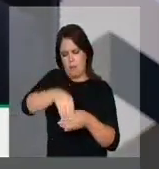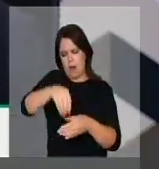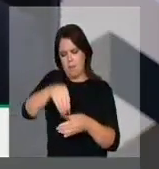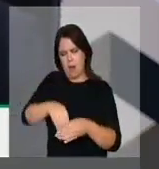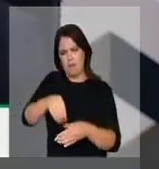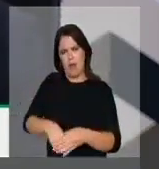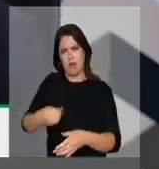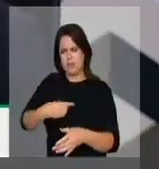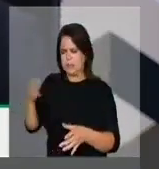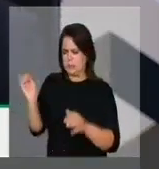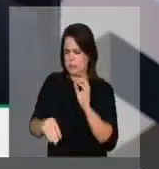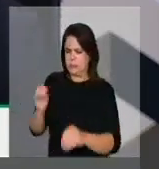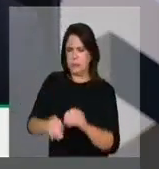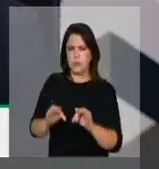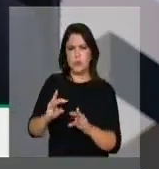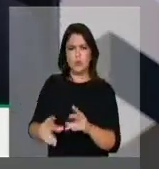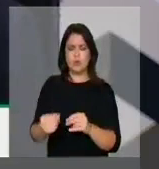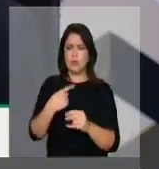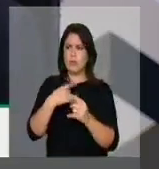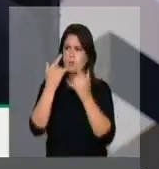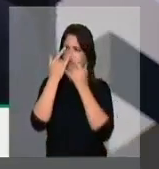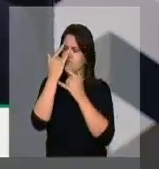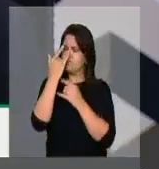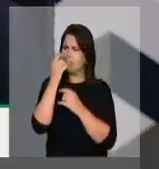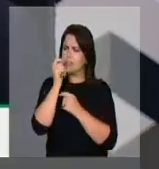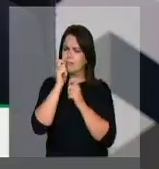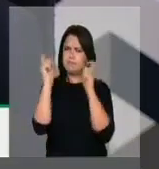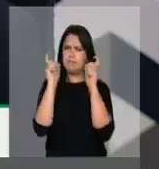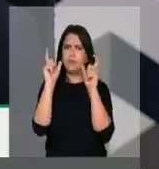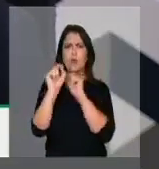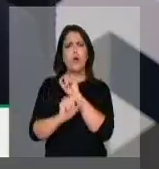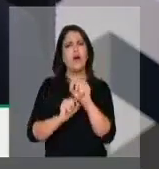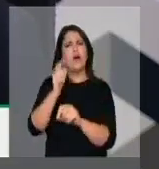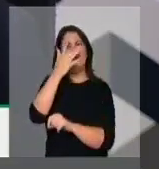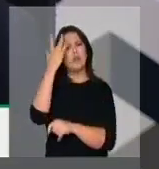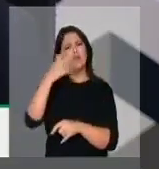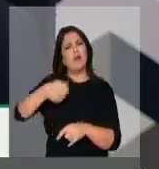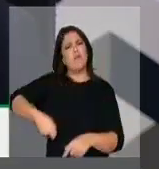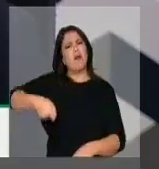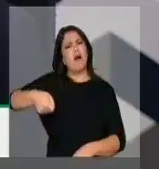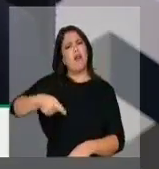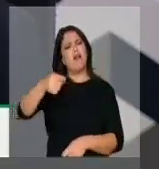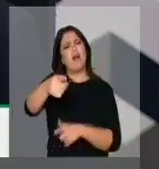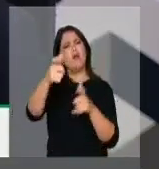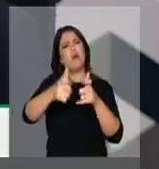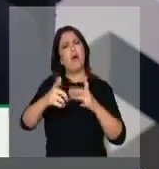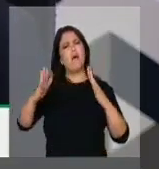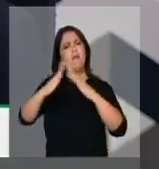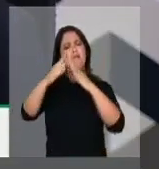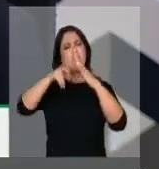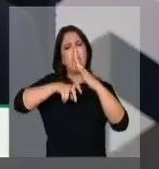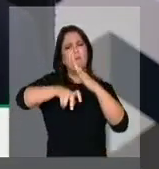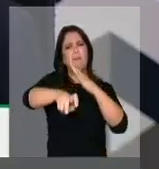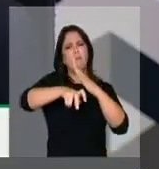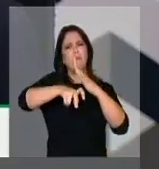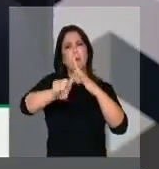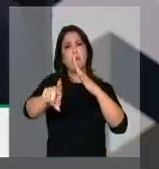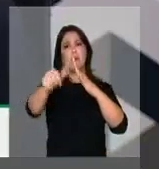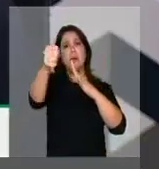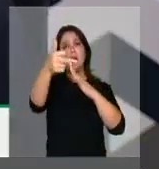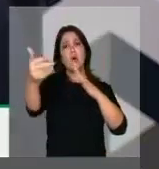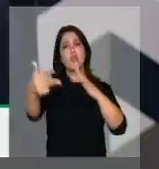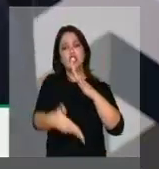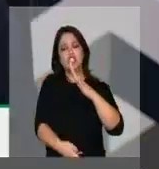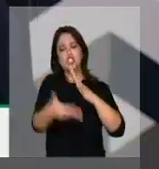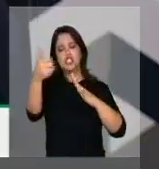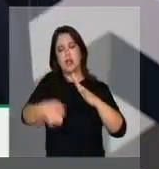quilos. A grande questão que chama a atenção é por que o sujeito precisa de uma mala em Auschwitz? Sendo que quando chega lá, a primeira